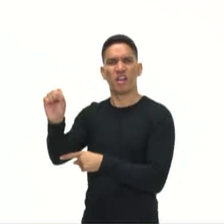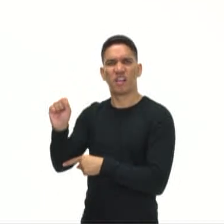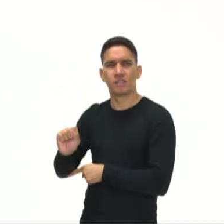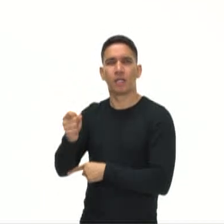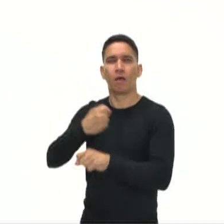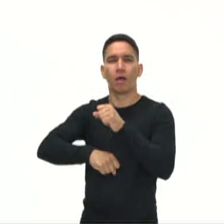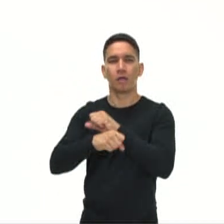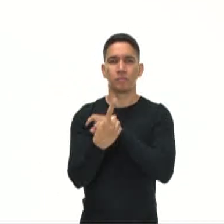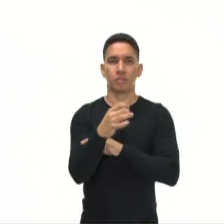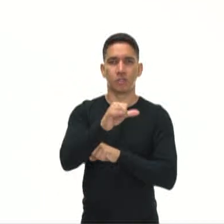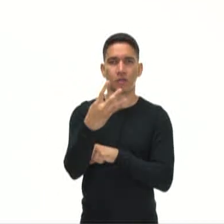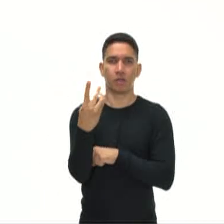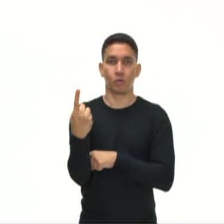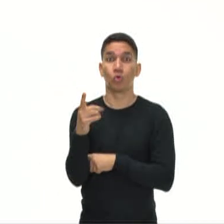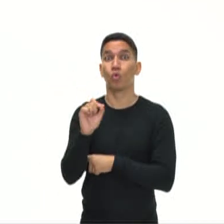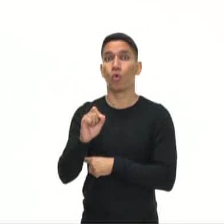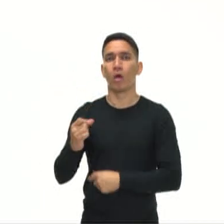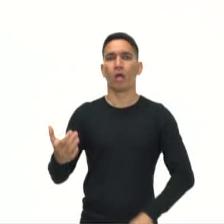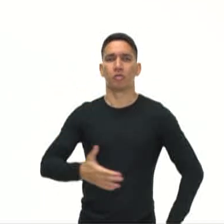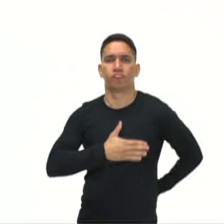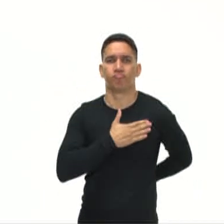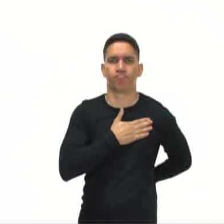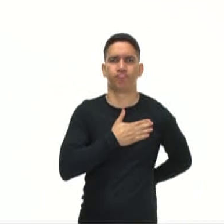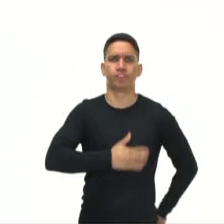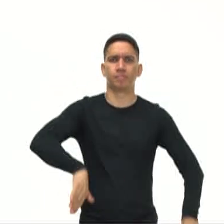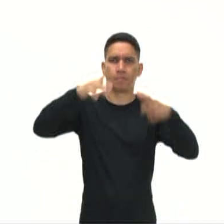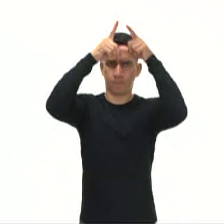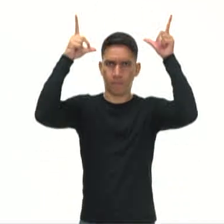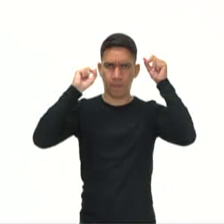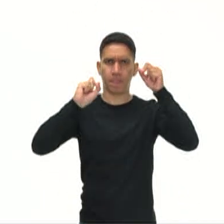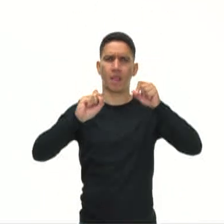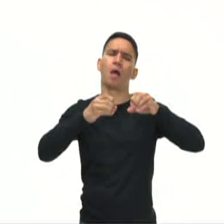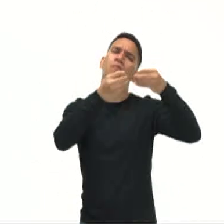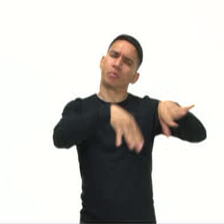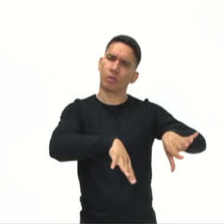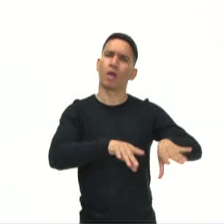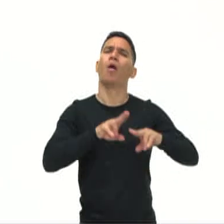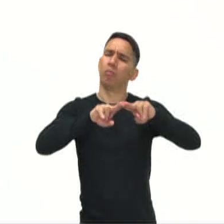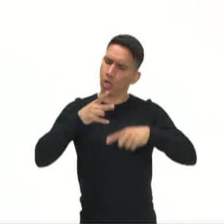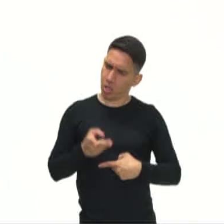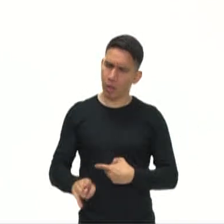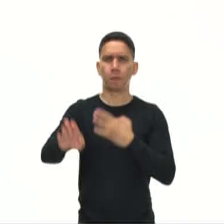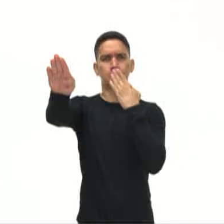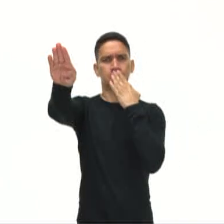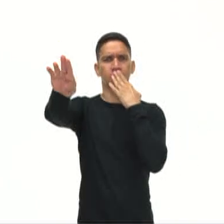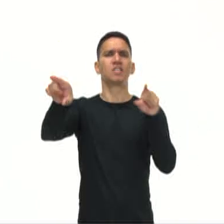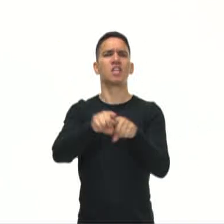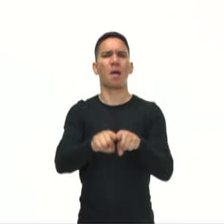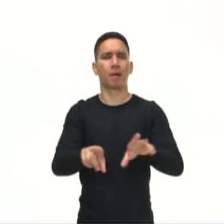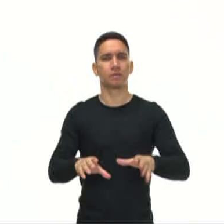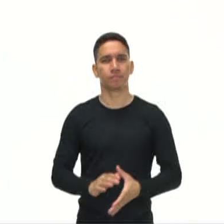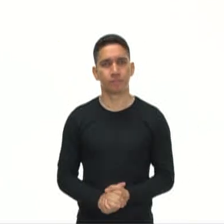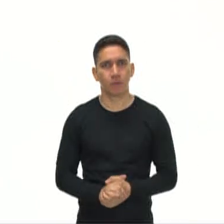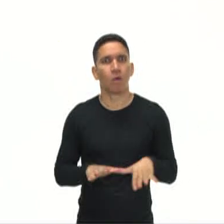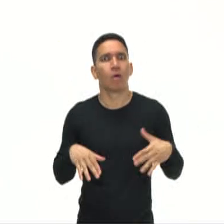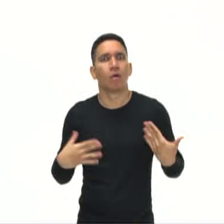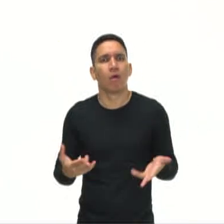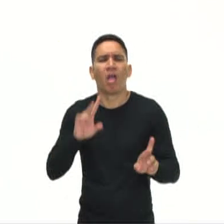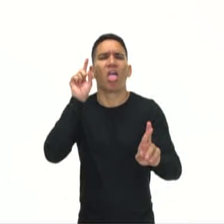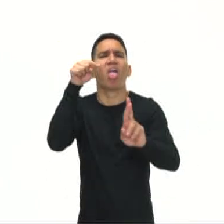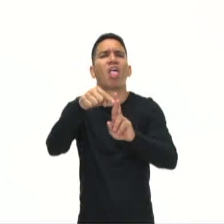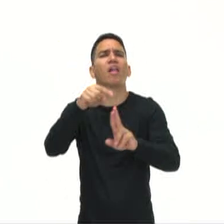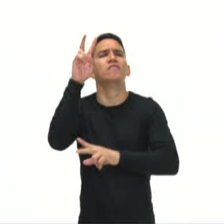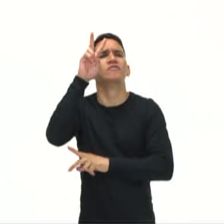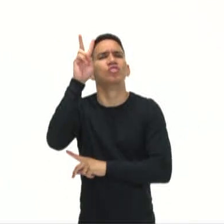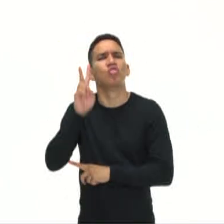1941. Napoleão sofreu uma derrota. O mesmo será com o arrogante Hitler. Qual é a referência histórica a